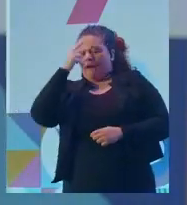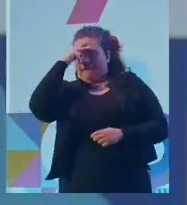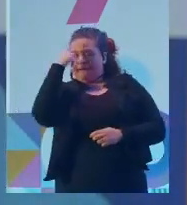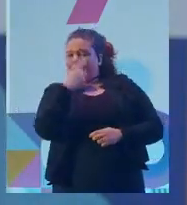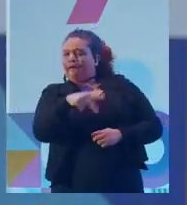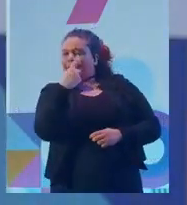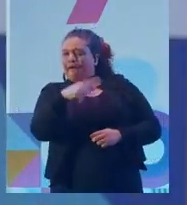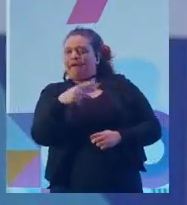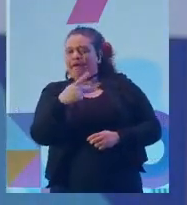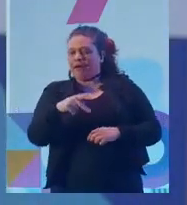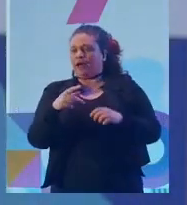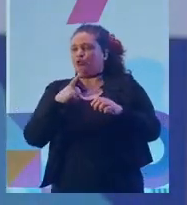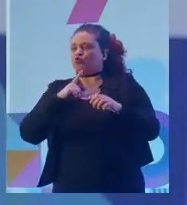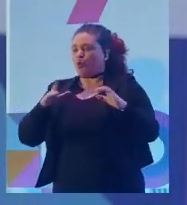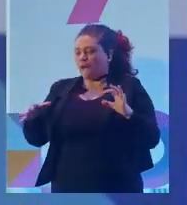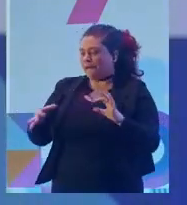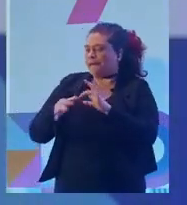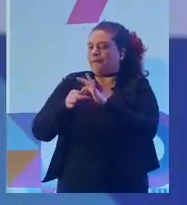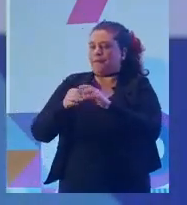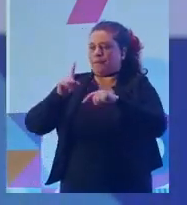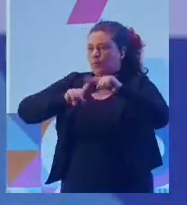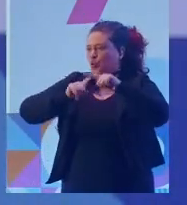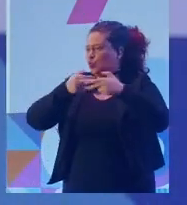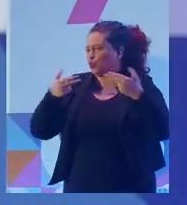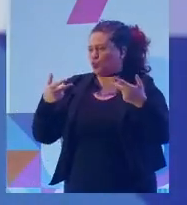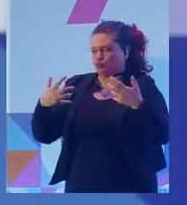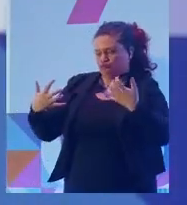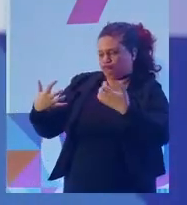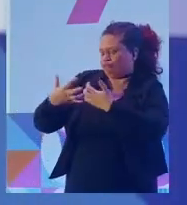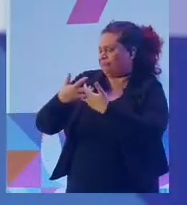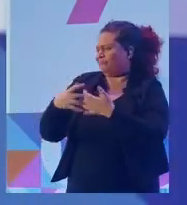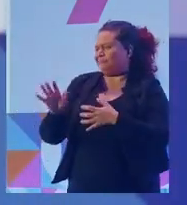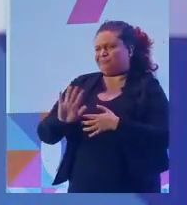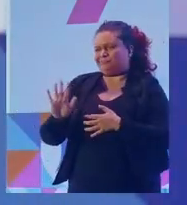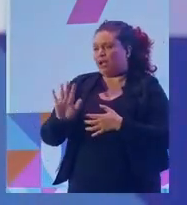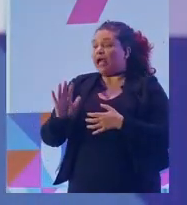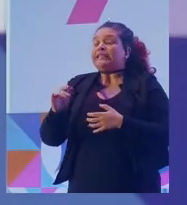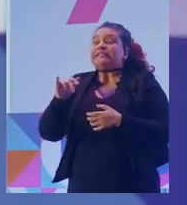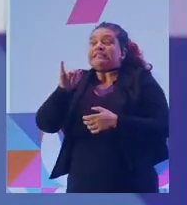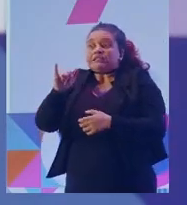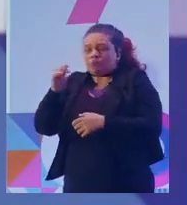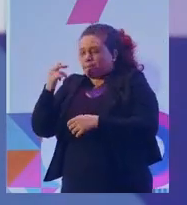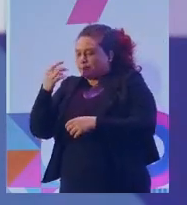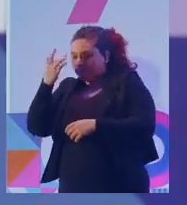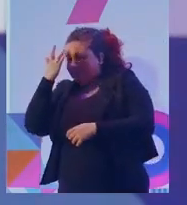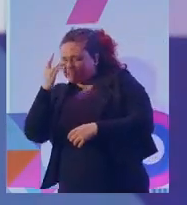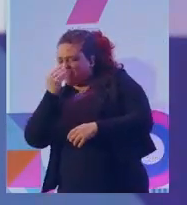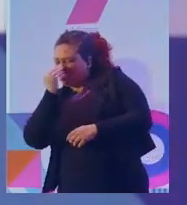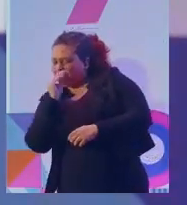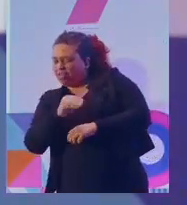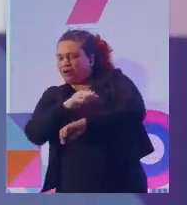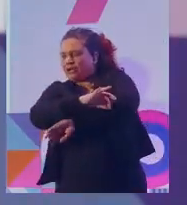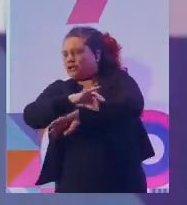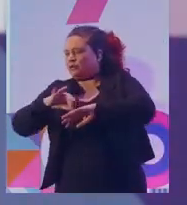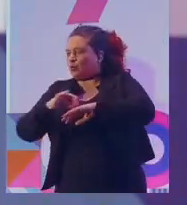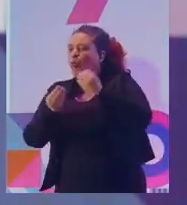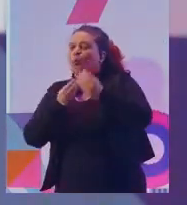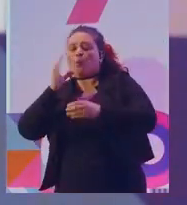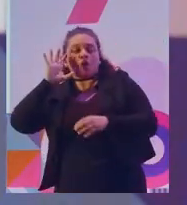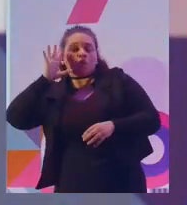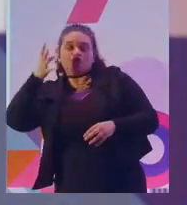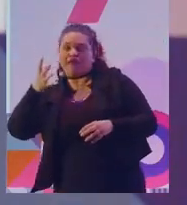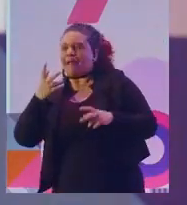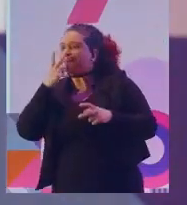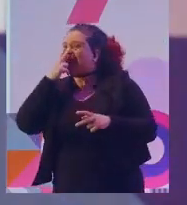automatizações e são integrações do produto. Não é só isso. Se a gente não pensar na arquitetura em cada uma das soluções, nós vamos acabar como